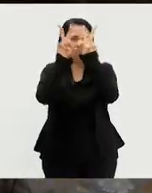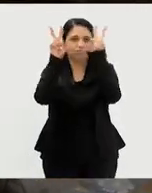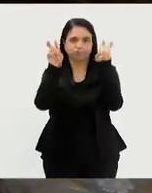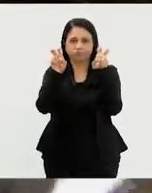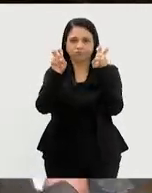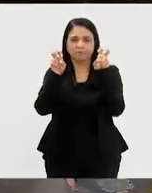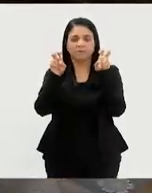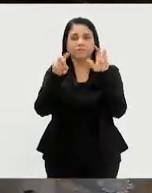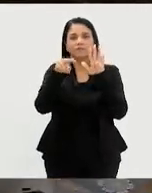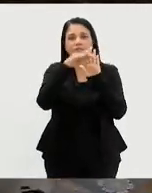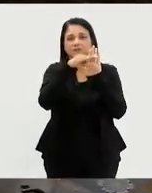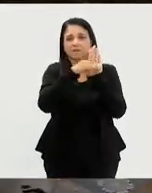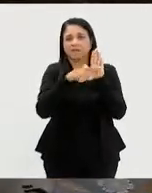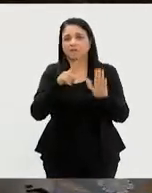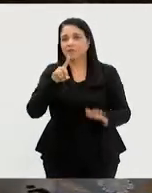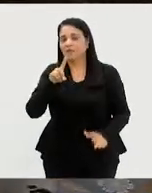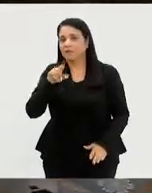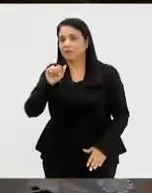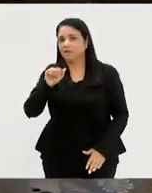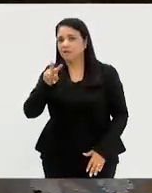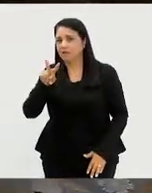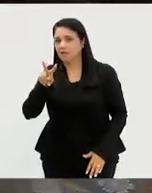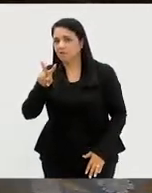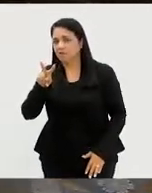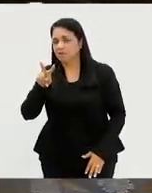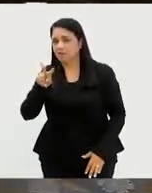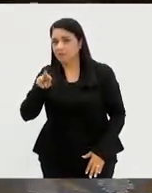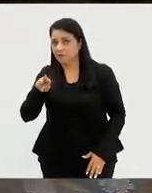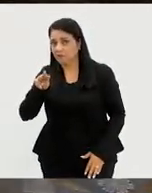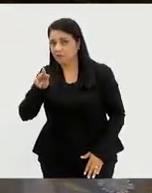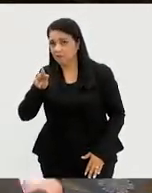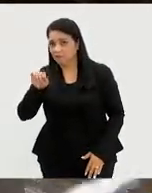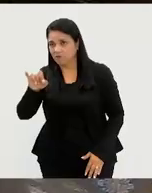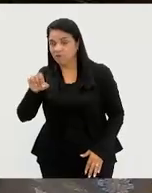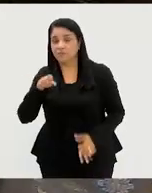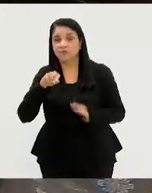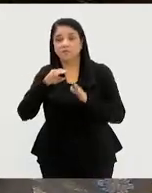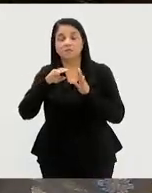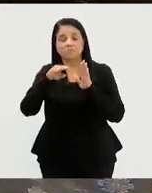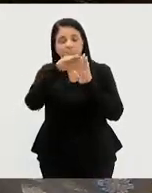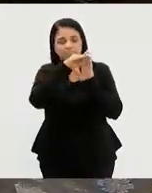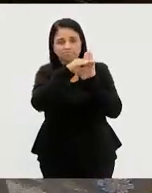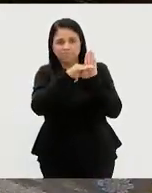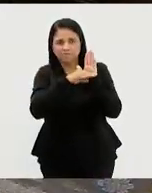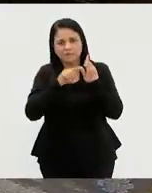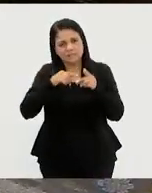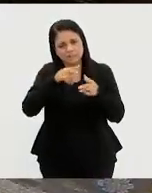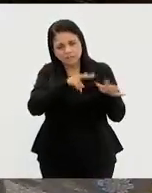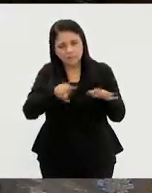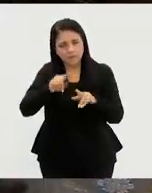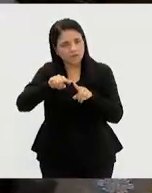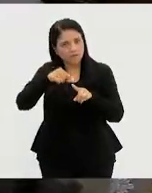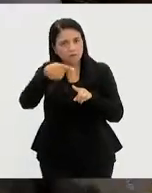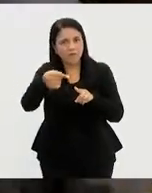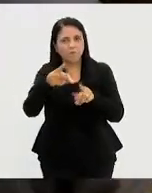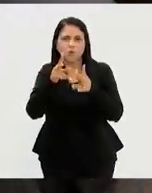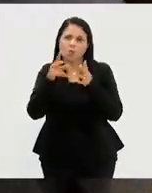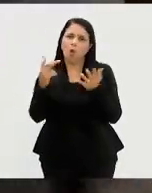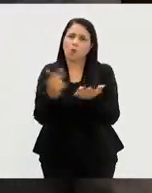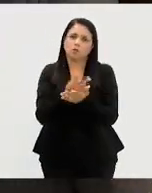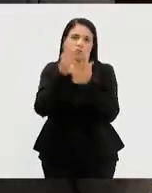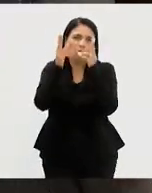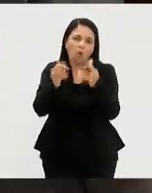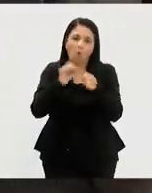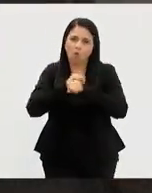dengue que seja colocada aqui se não der essa semana paraa semana que vem no máximo para não acontecer o que aconteceu no caso da covid que até o ano